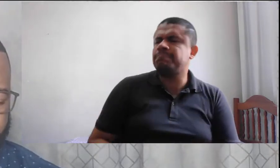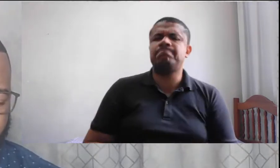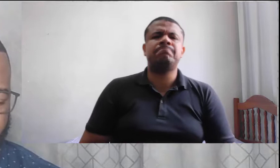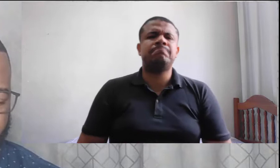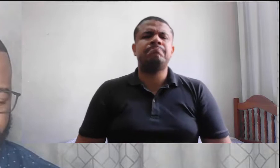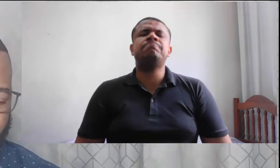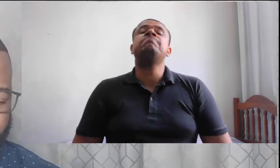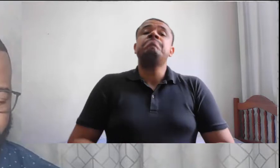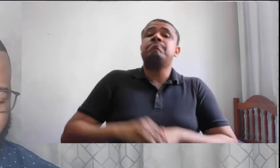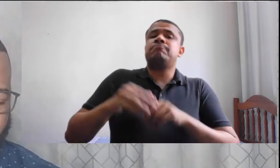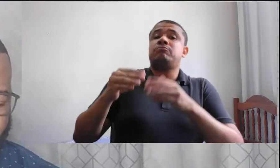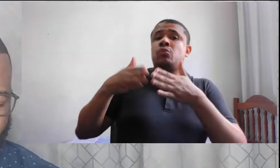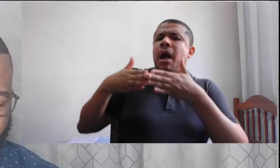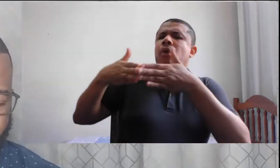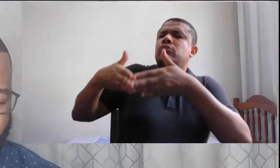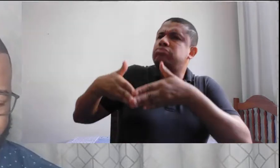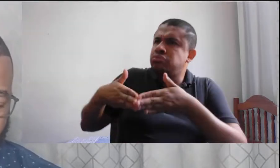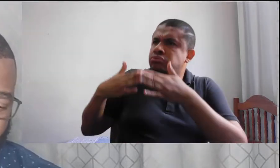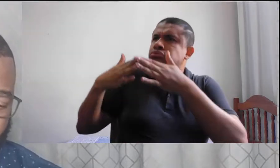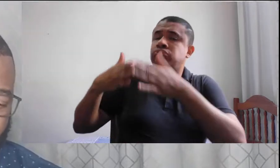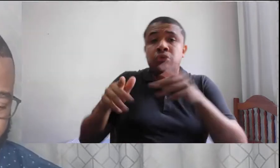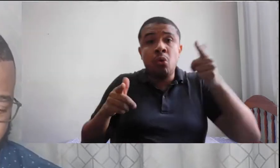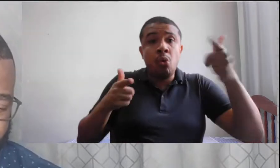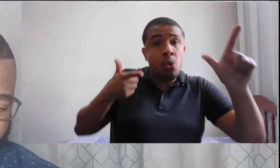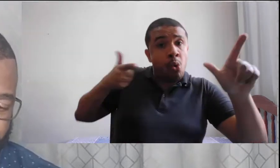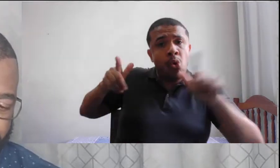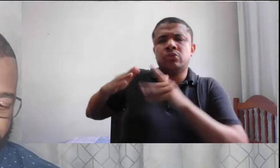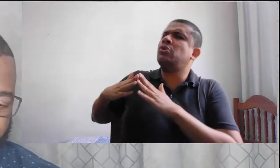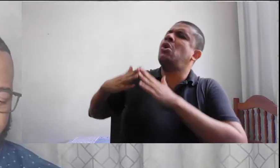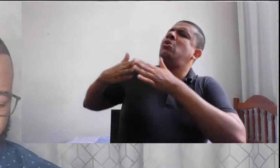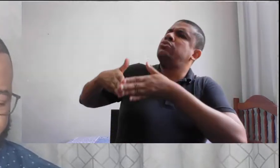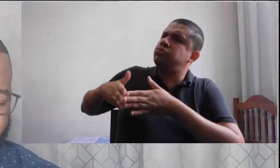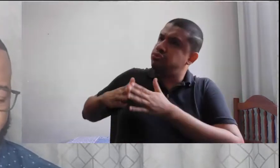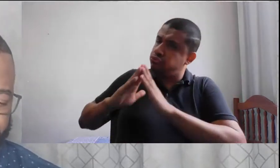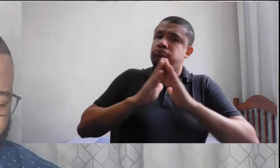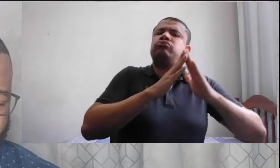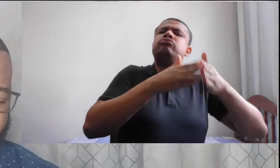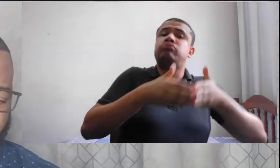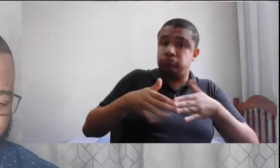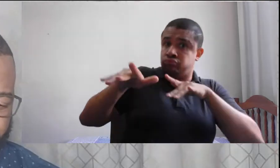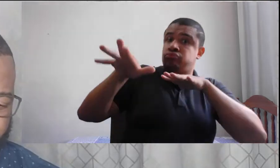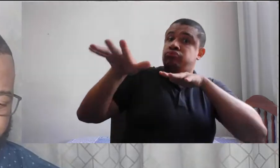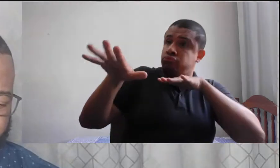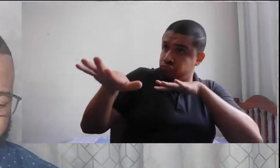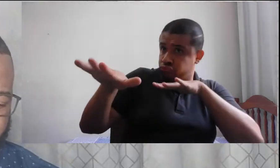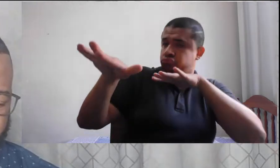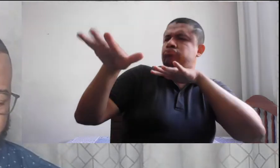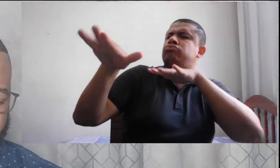Deixando a multidão, eles o levaram no barco, assim como já estava. Outros barcos também o